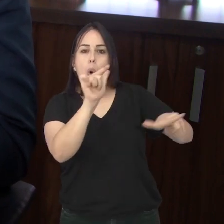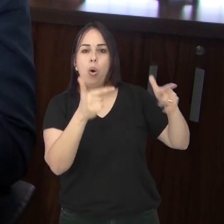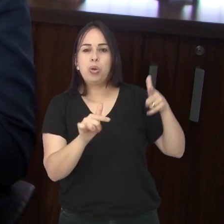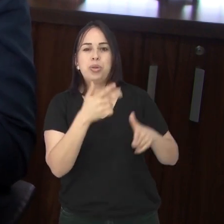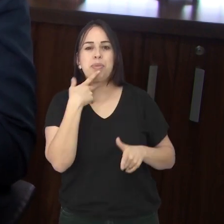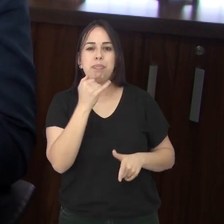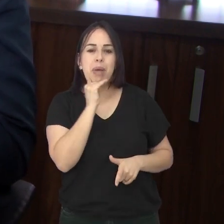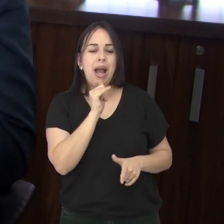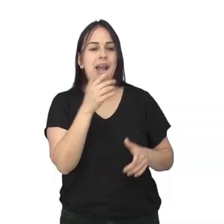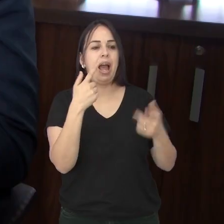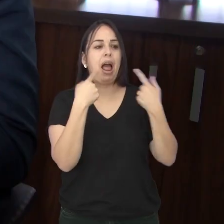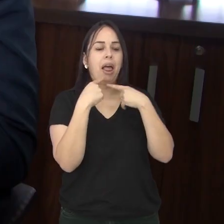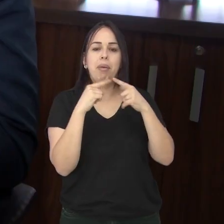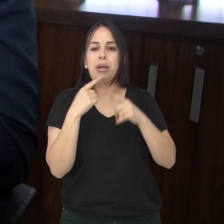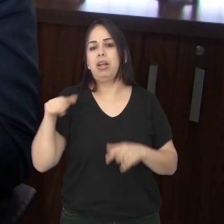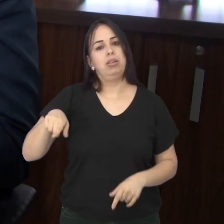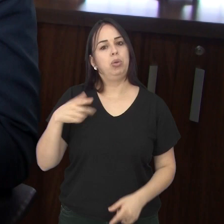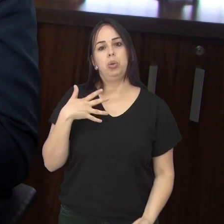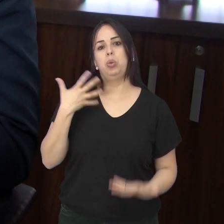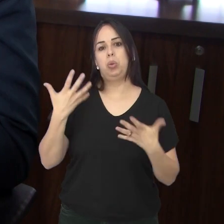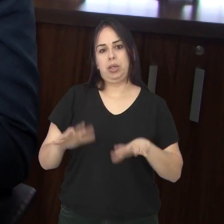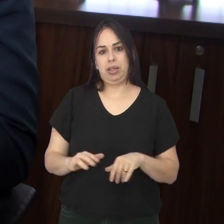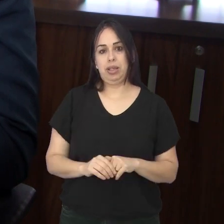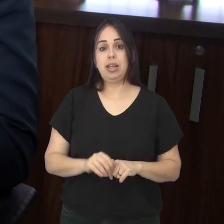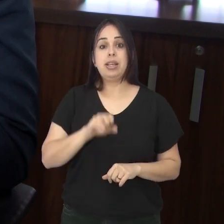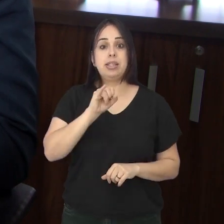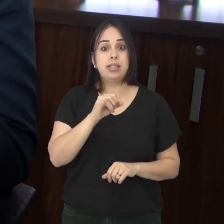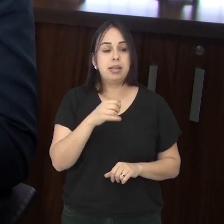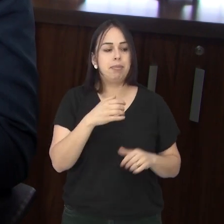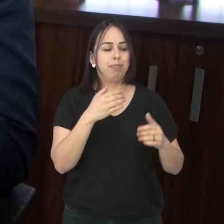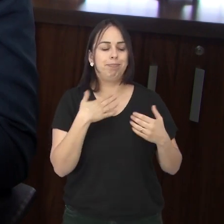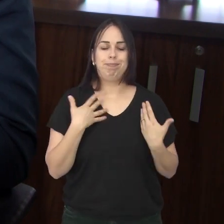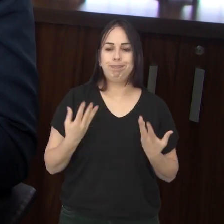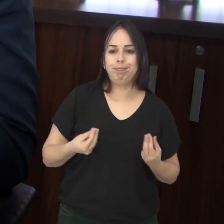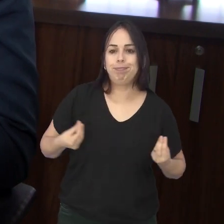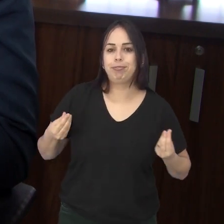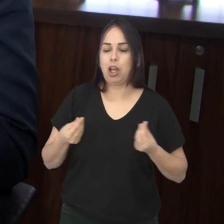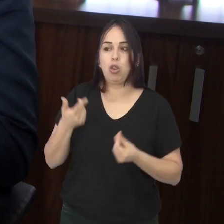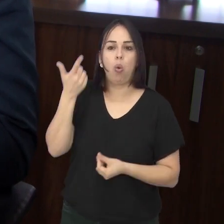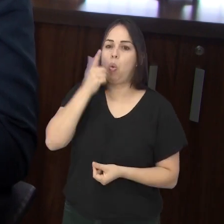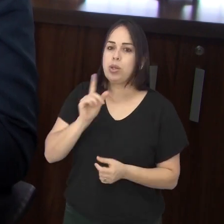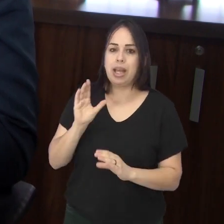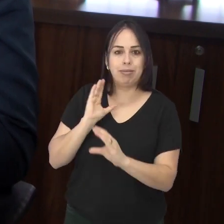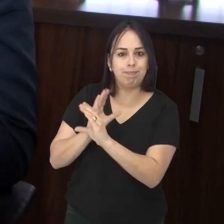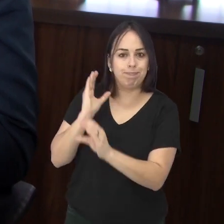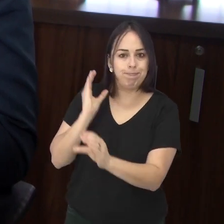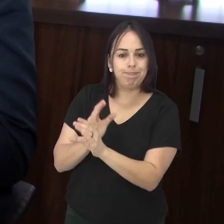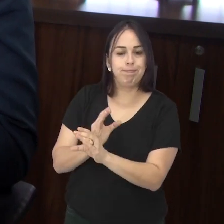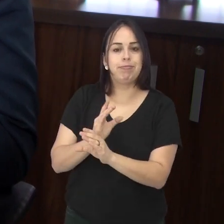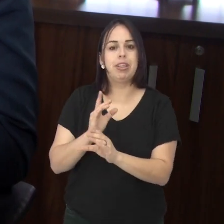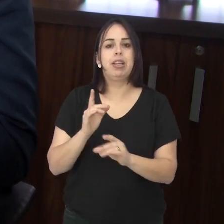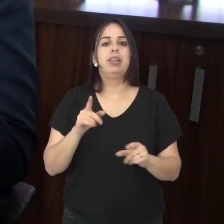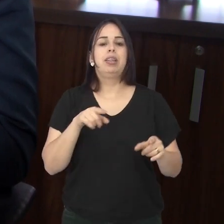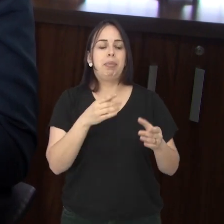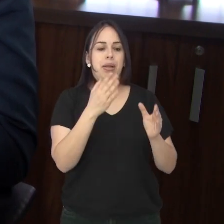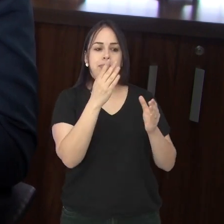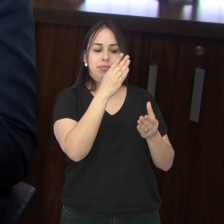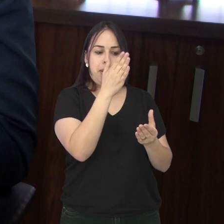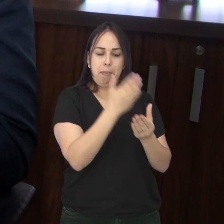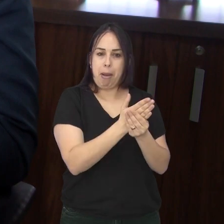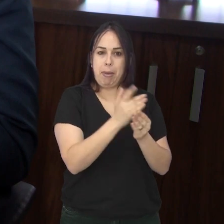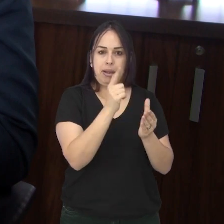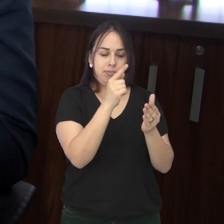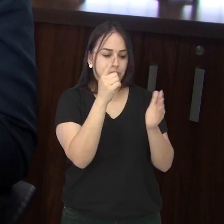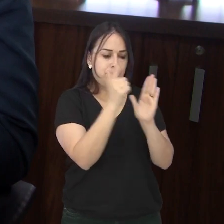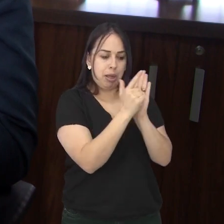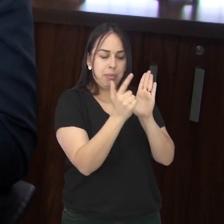exigências que a própria lei é clara. Se o pai precisar, pega a cópia dessa lista de material, seus documentos pessoais